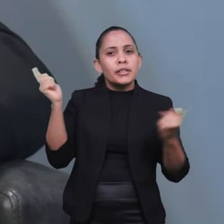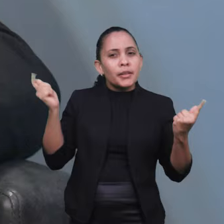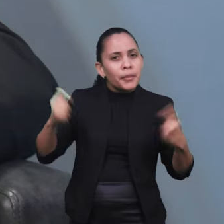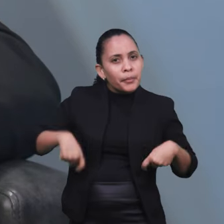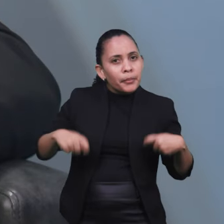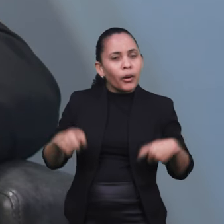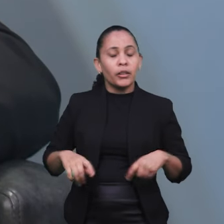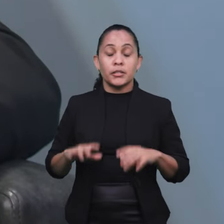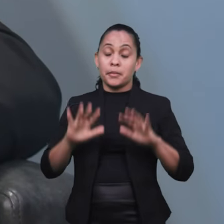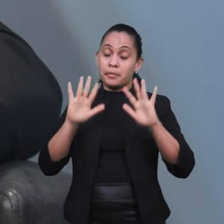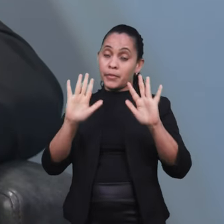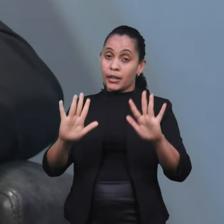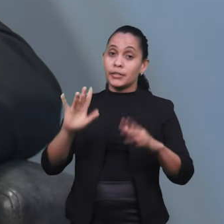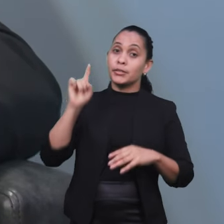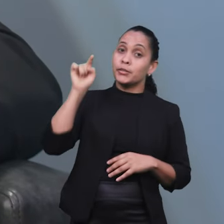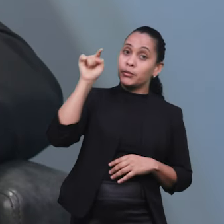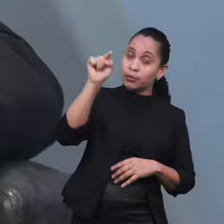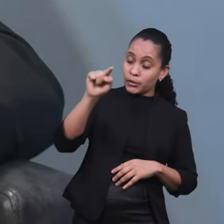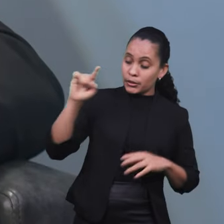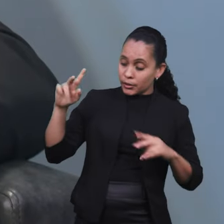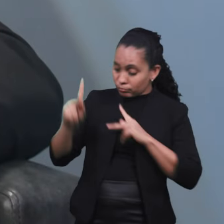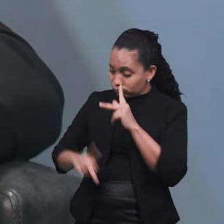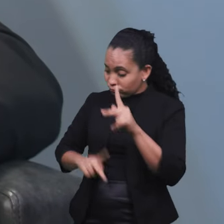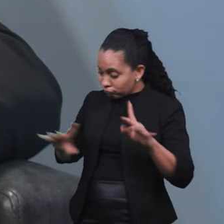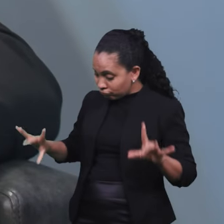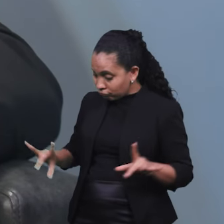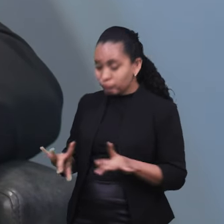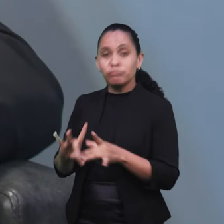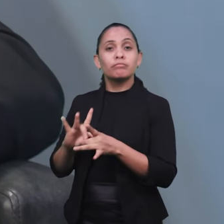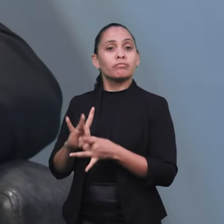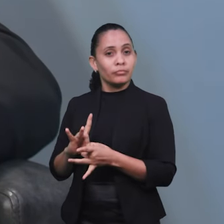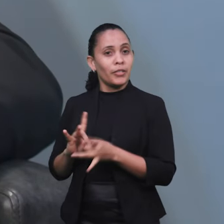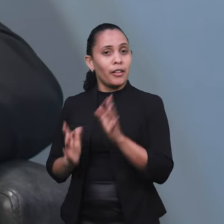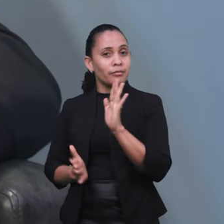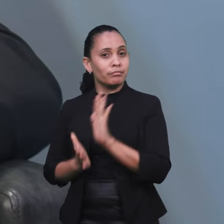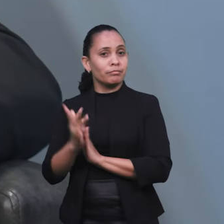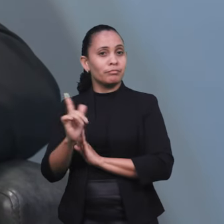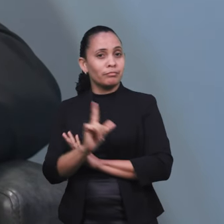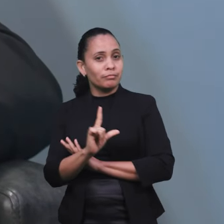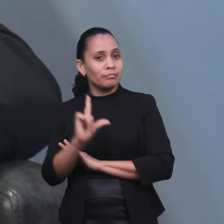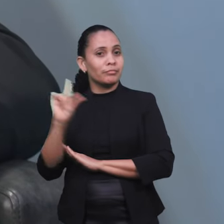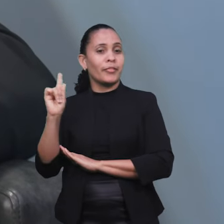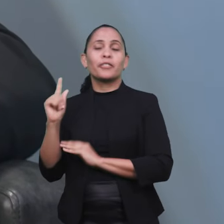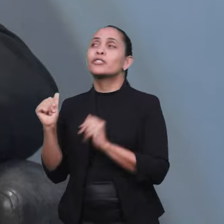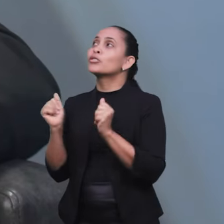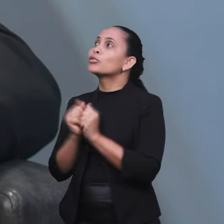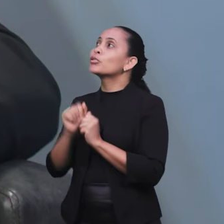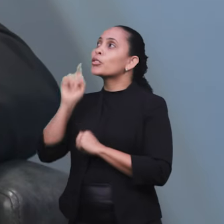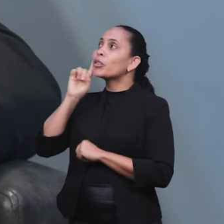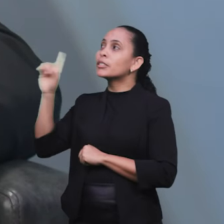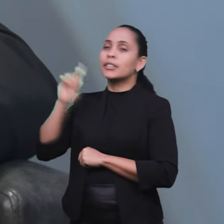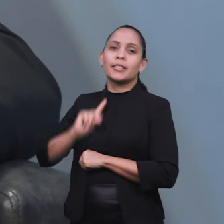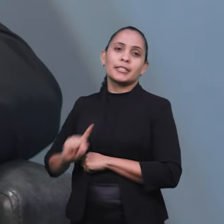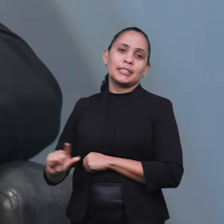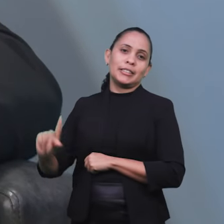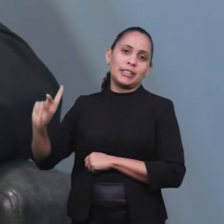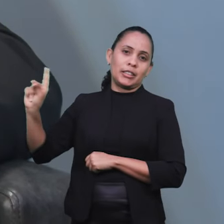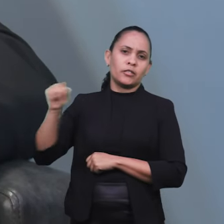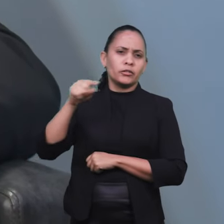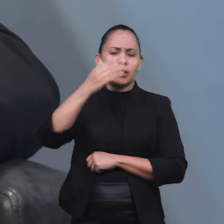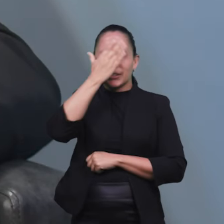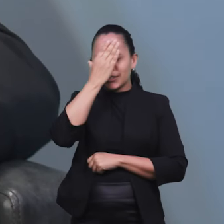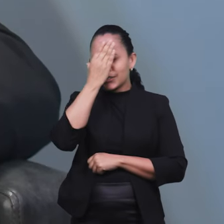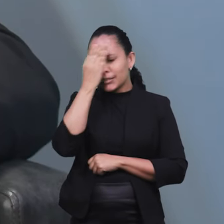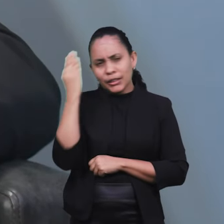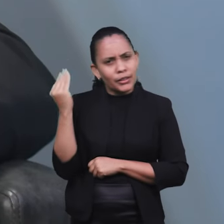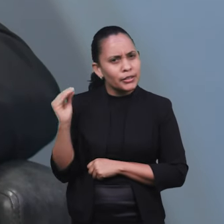pode, mas você é membro do povo que vai sair daqui e vai morar na eternidade. Então, não